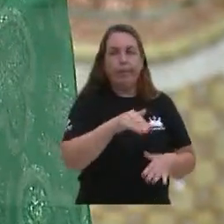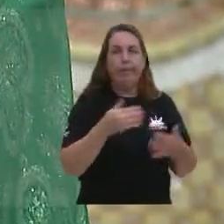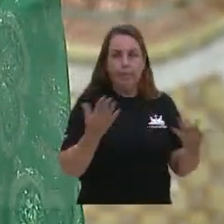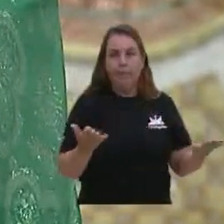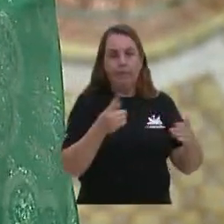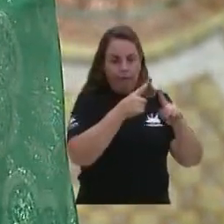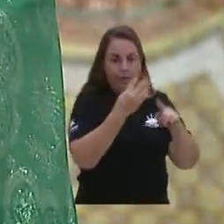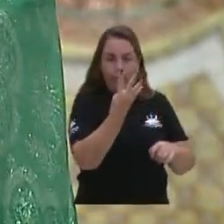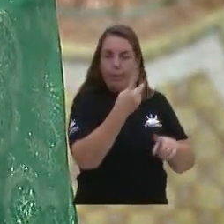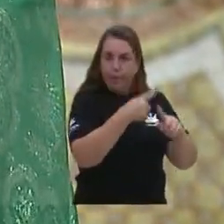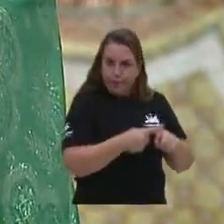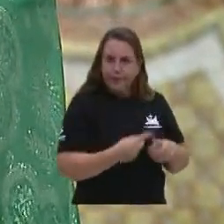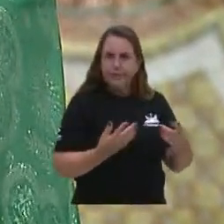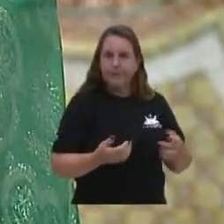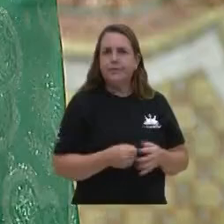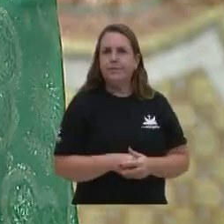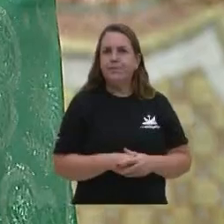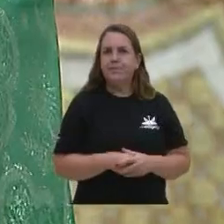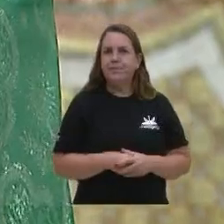quatro vezes,